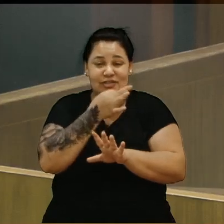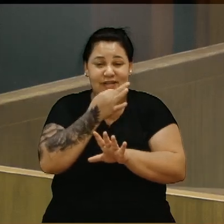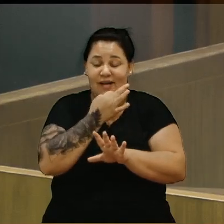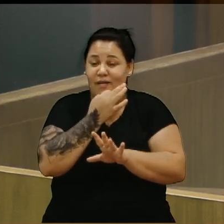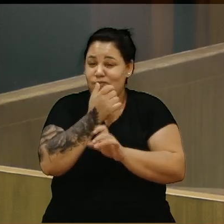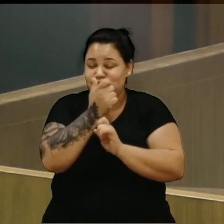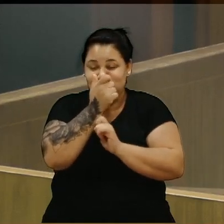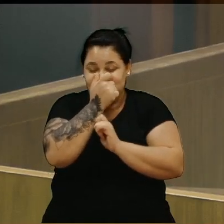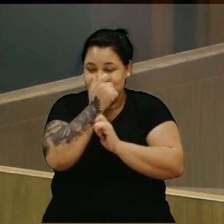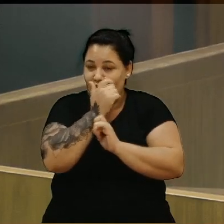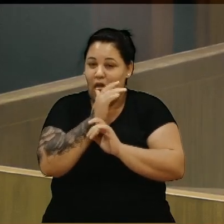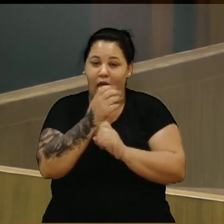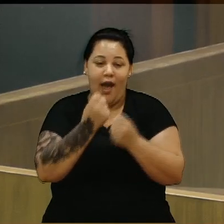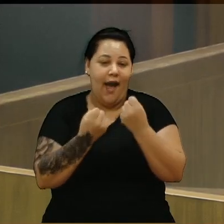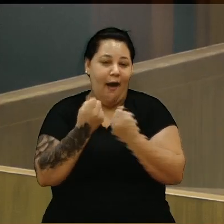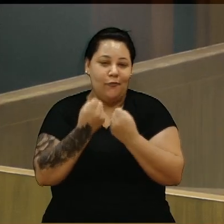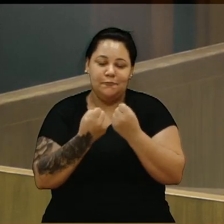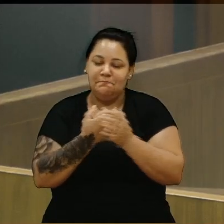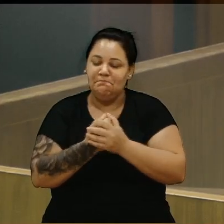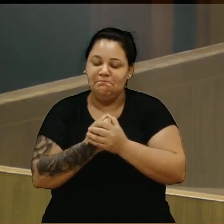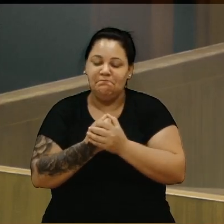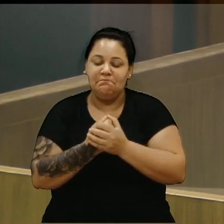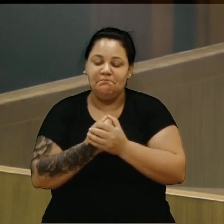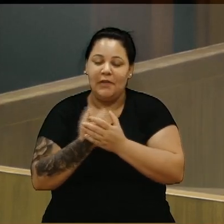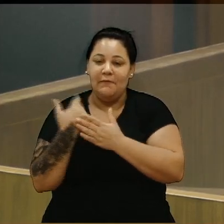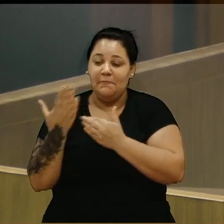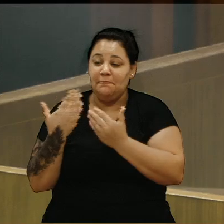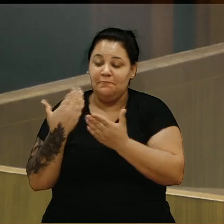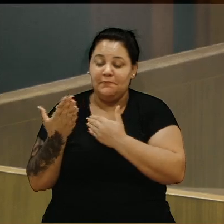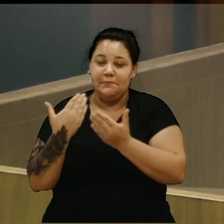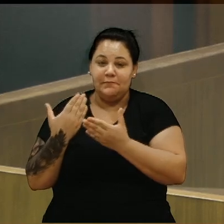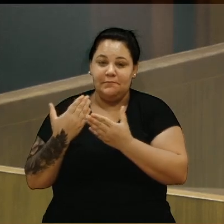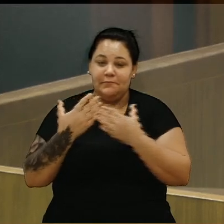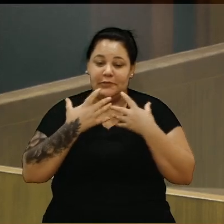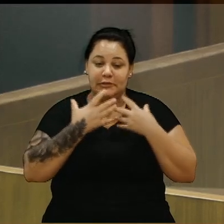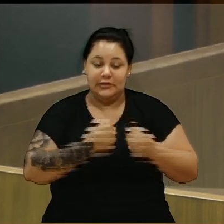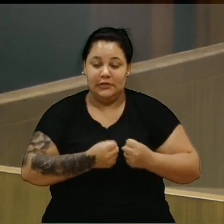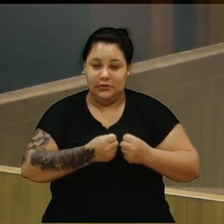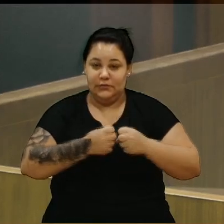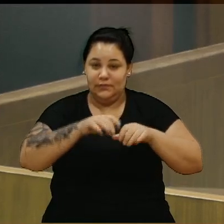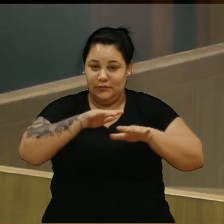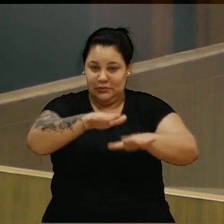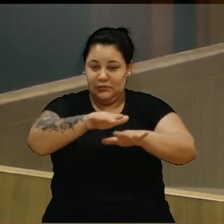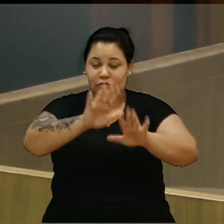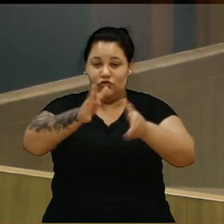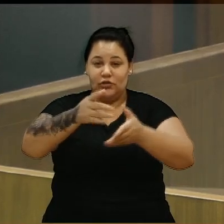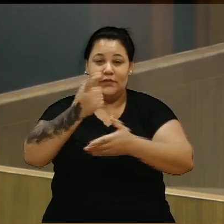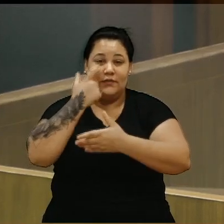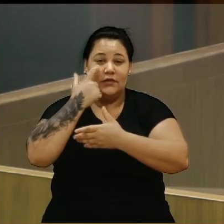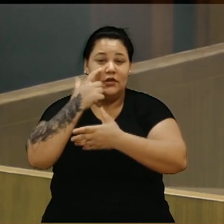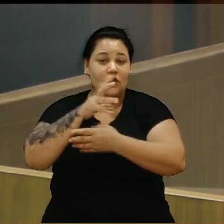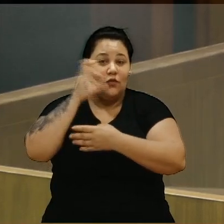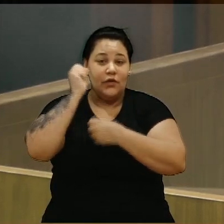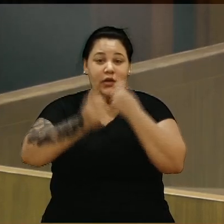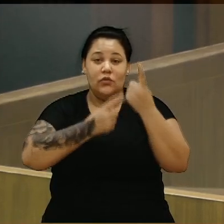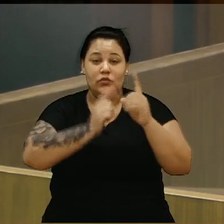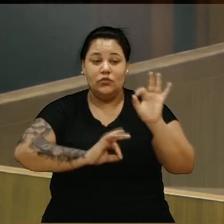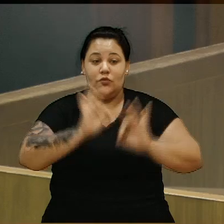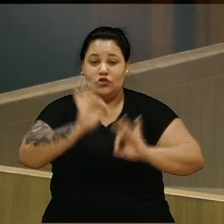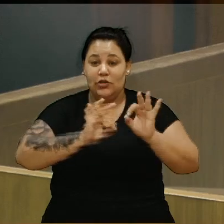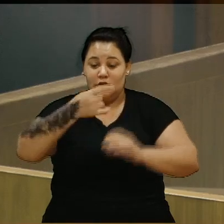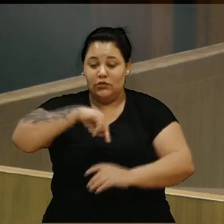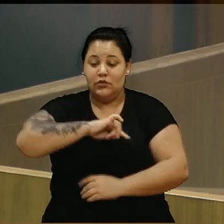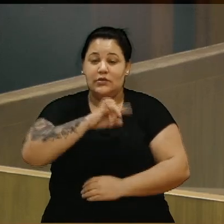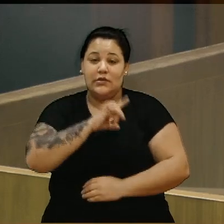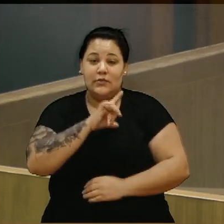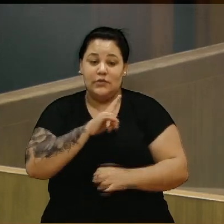E aí, em vários diálogos com a Secretaria de Trânsito, Transporte e Mobilidade, já vi e ouvi alguns projetos que nós temos na nossa cidade,